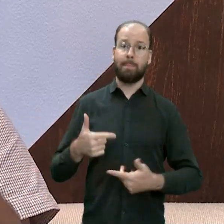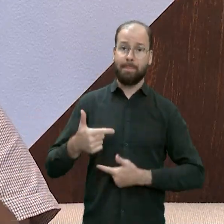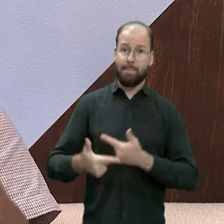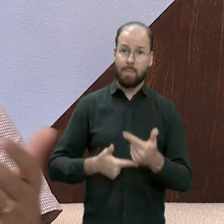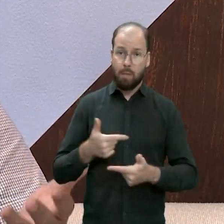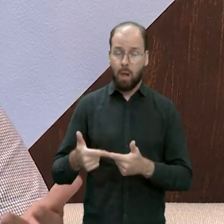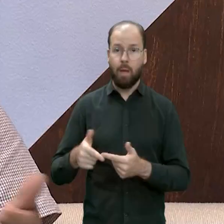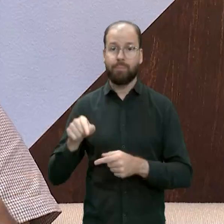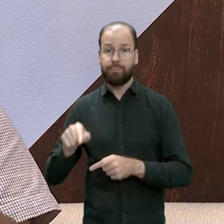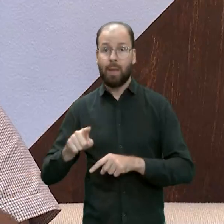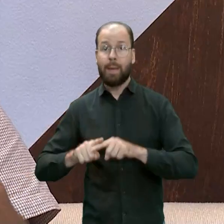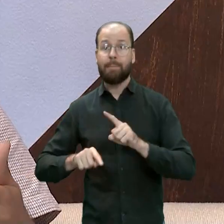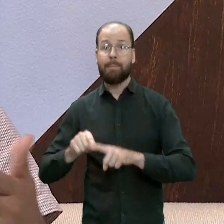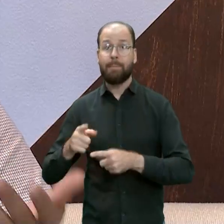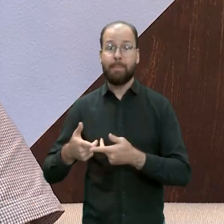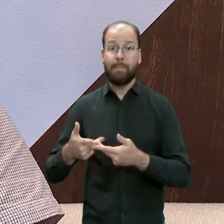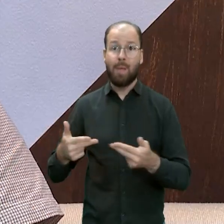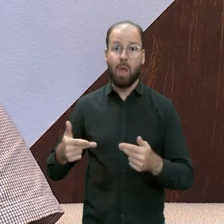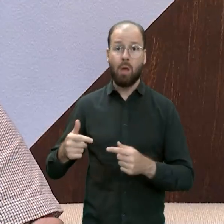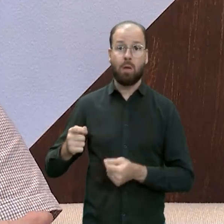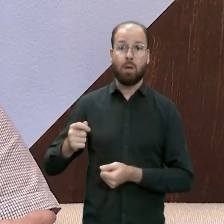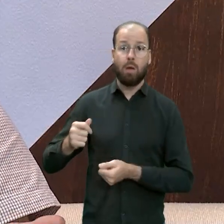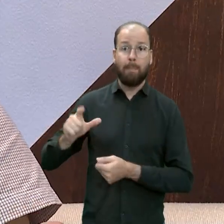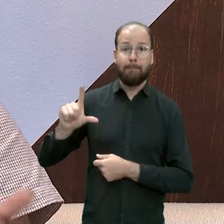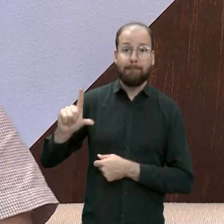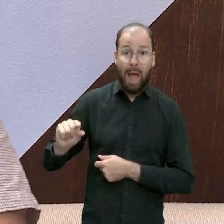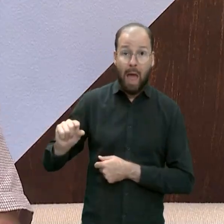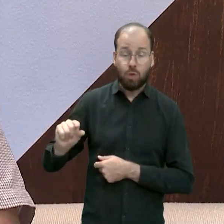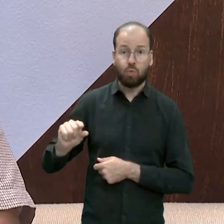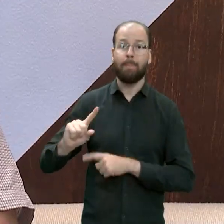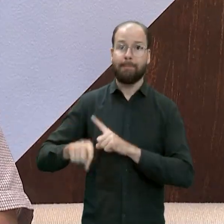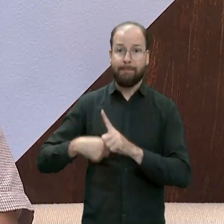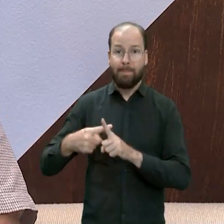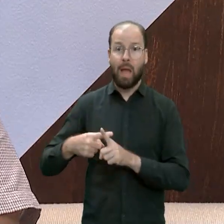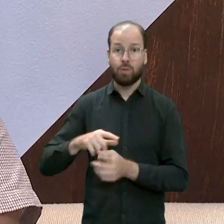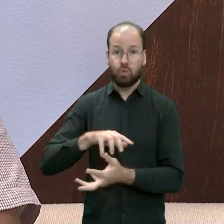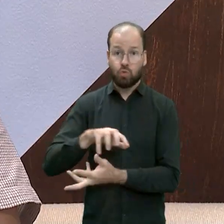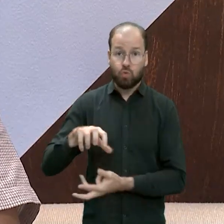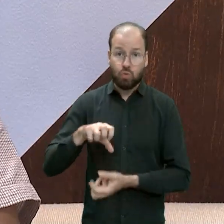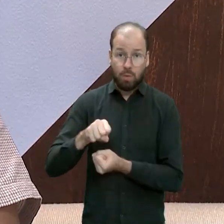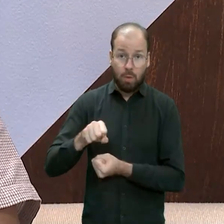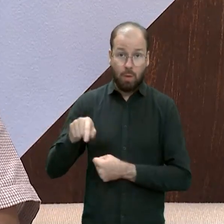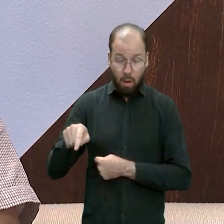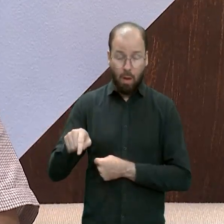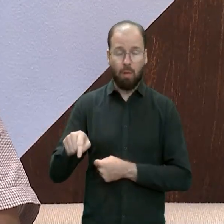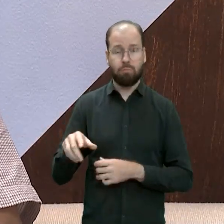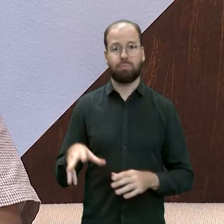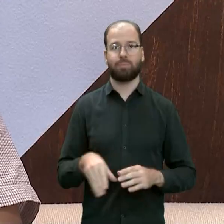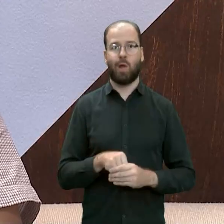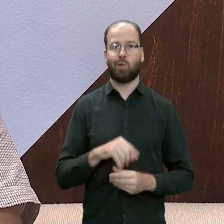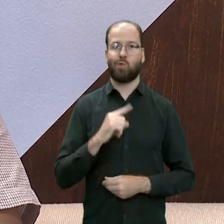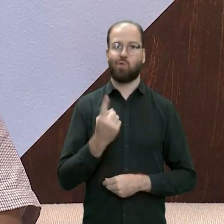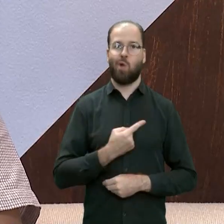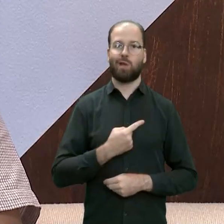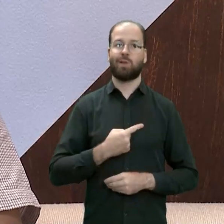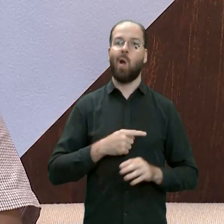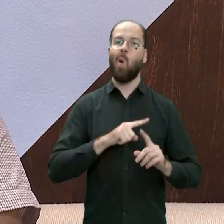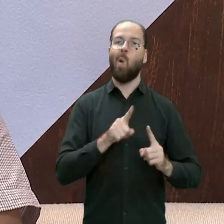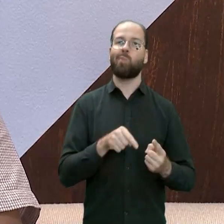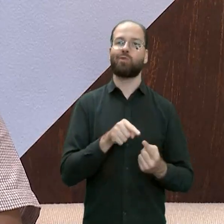sejam biocompatíveis e que sejam sustentáveis, faz parte da filosofia do nosso grupo de trabalho, de